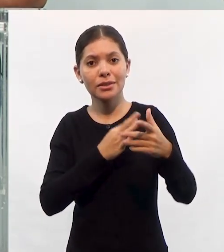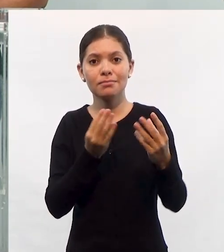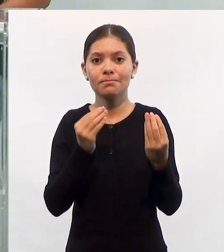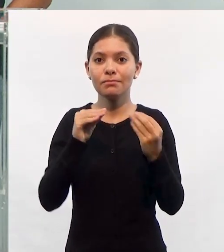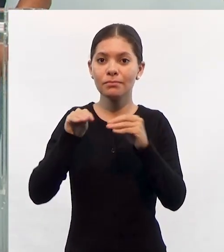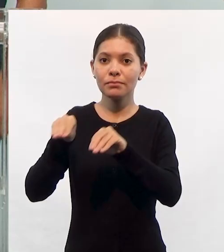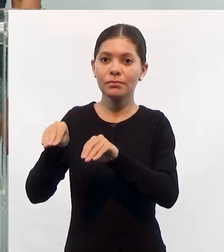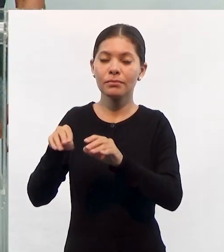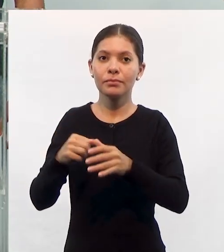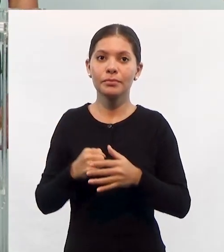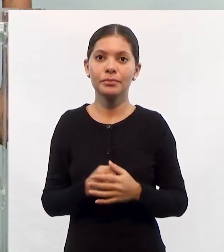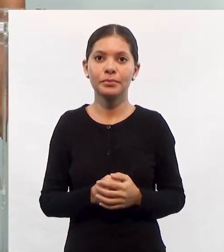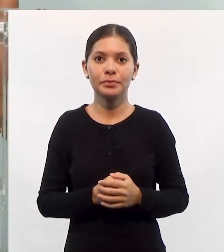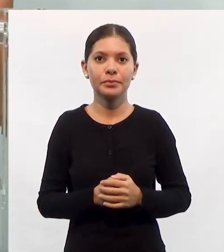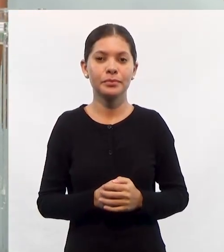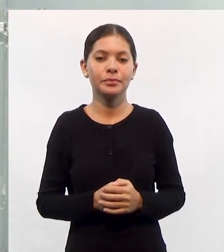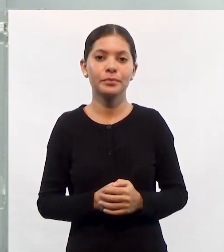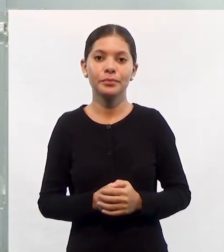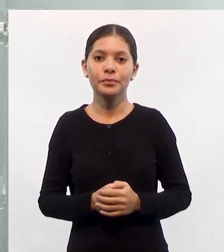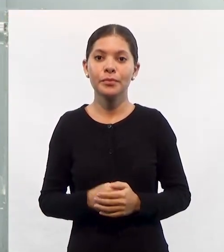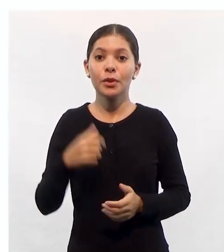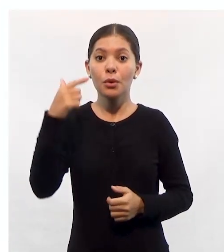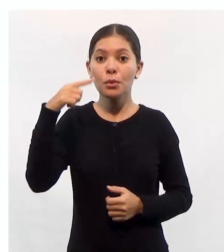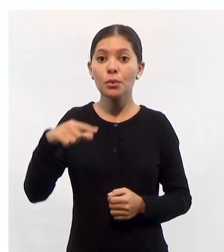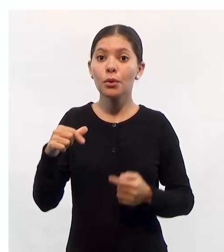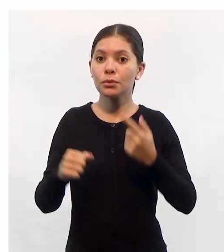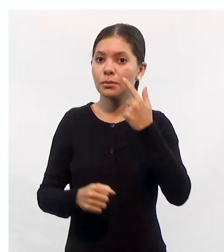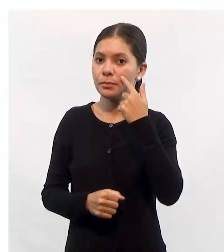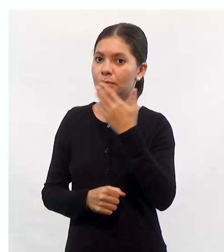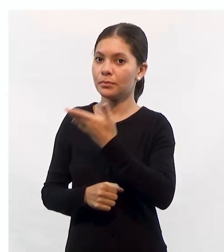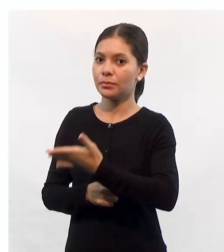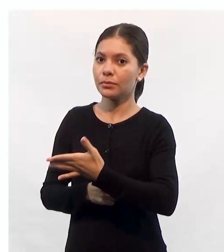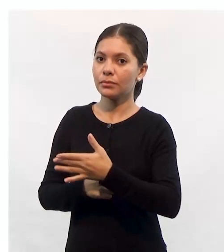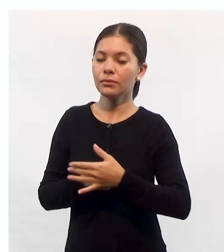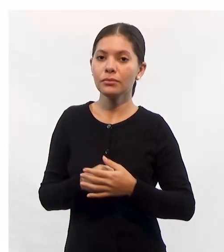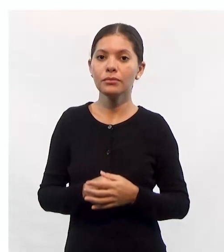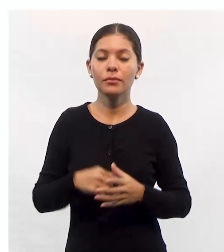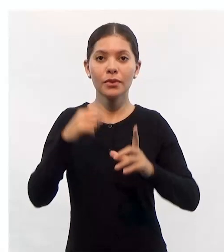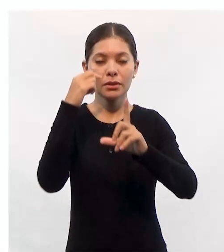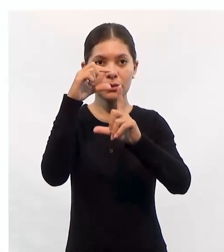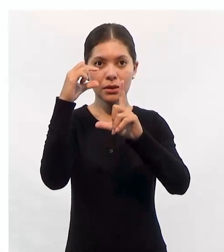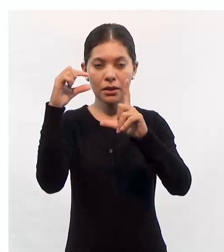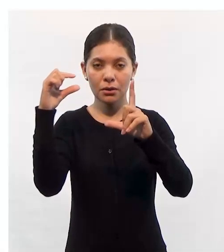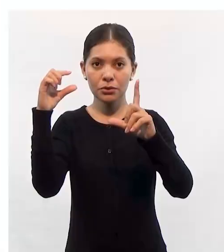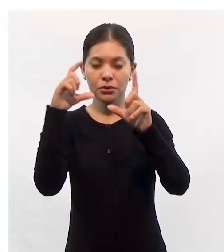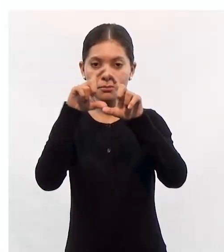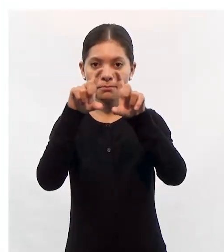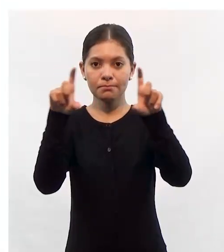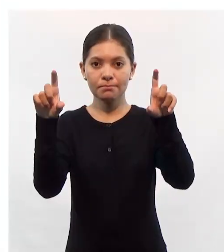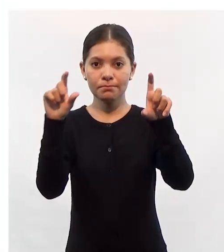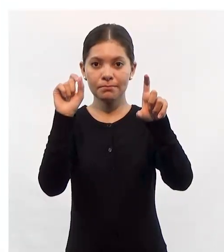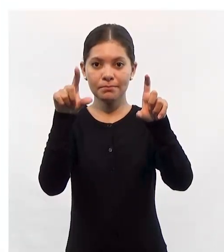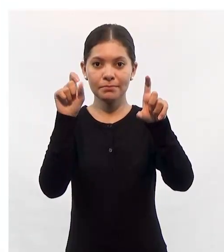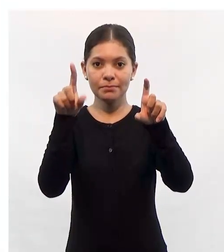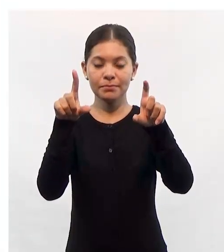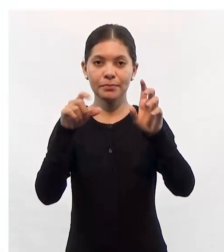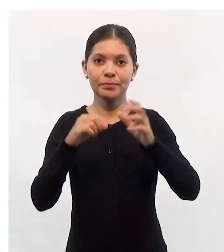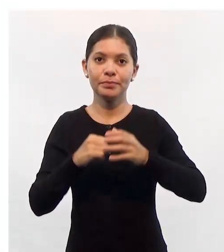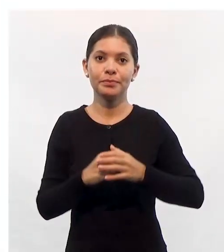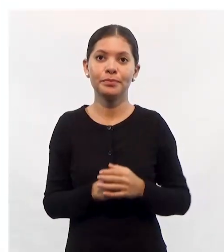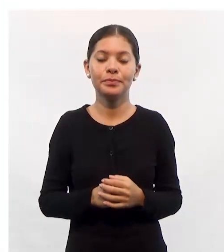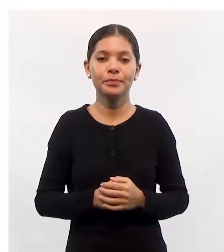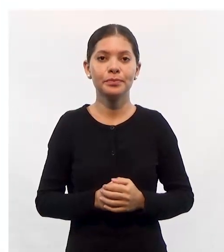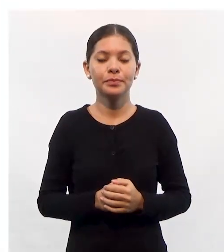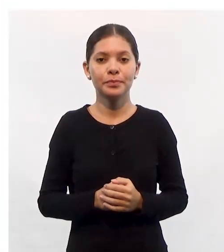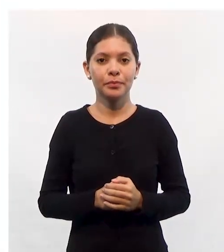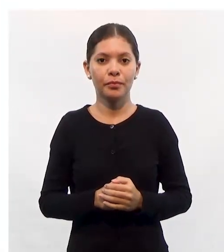de serem movidos. Um outro tipo de layout é o layout funcional ou